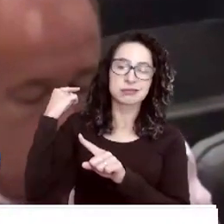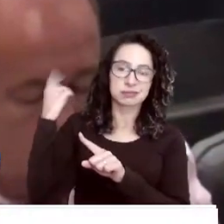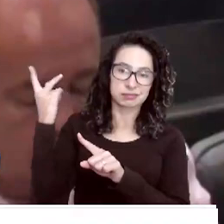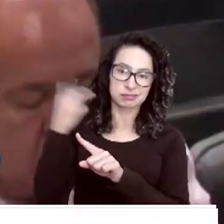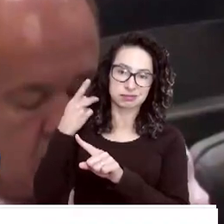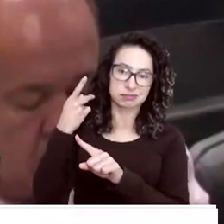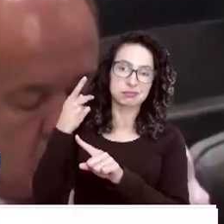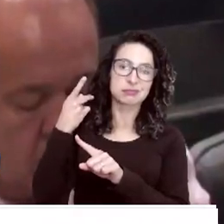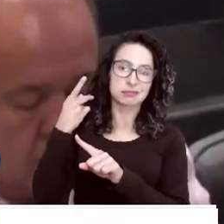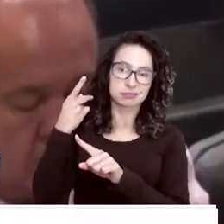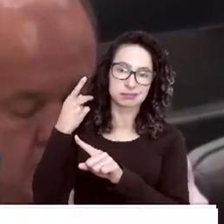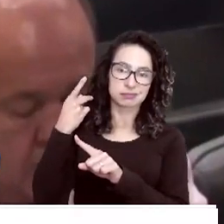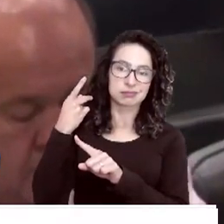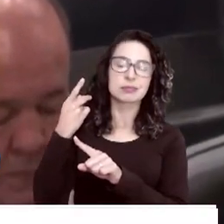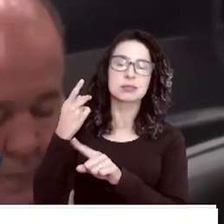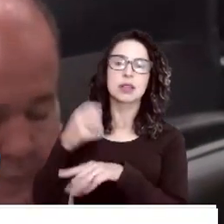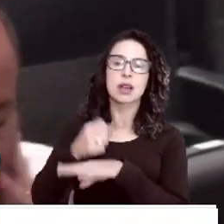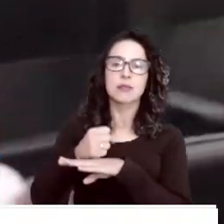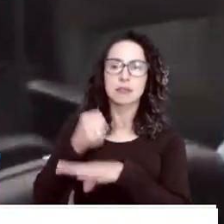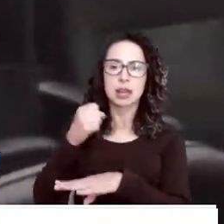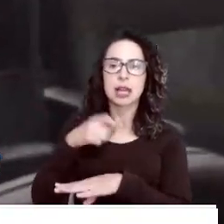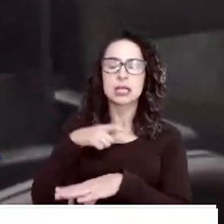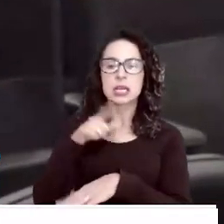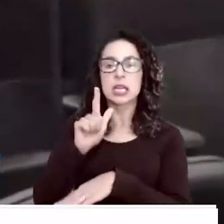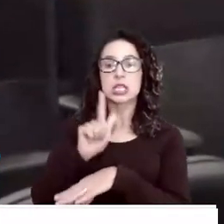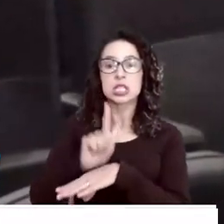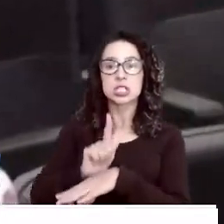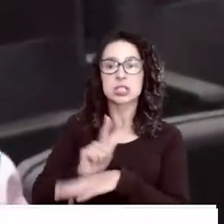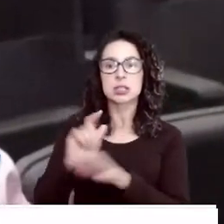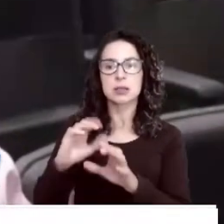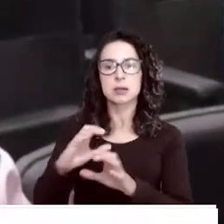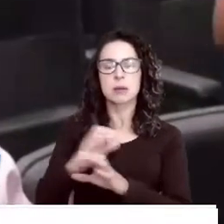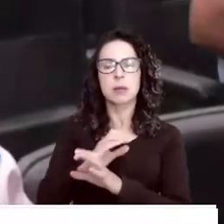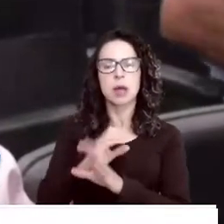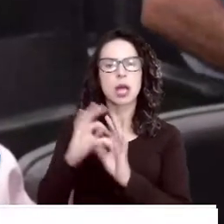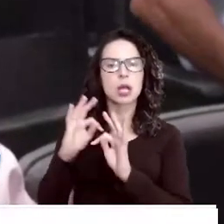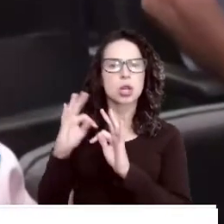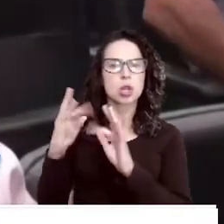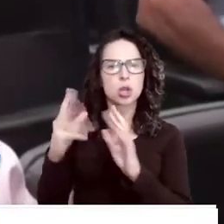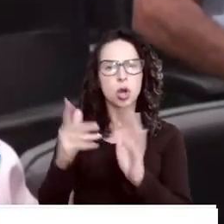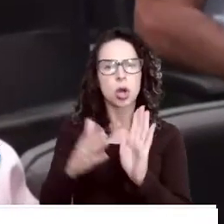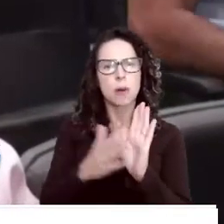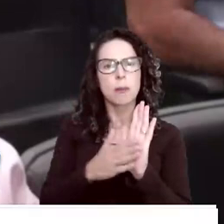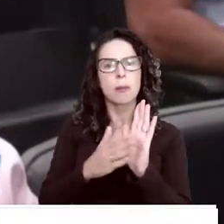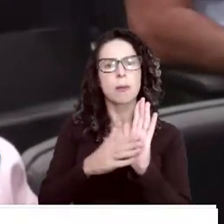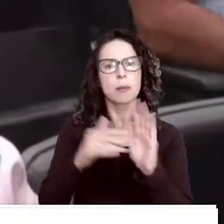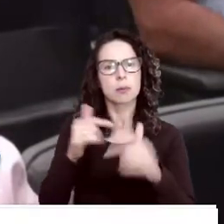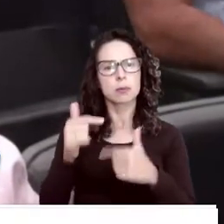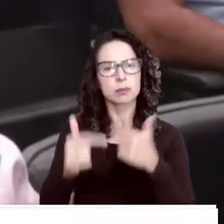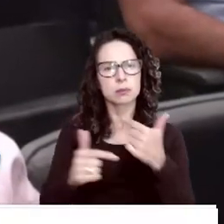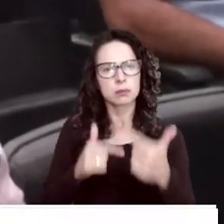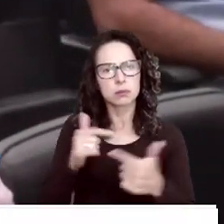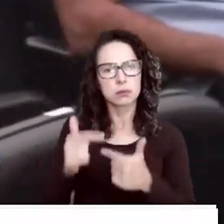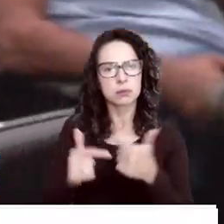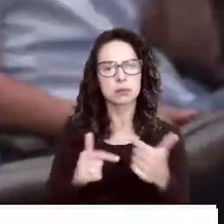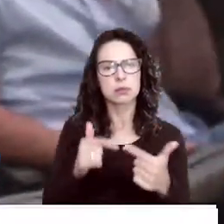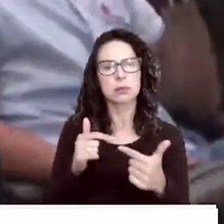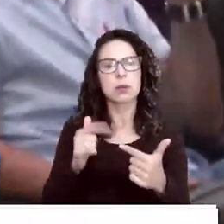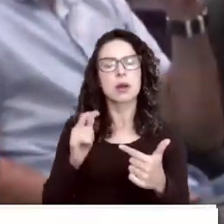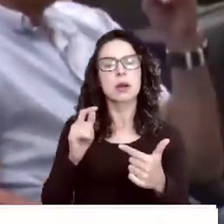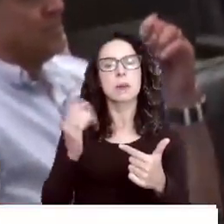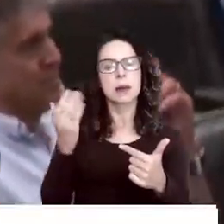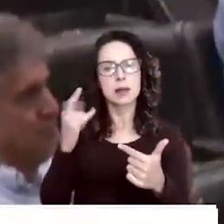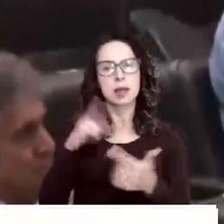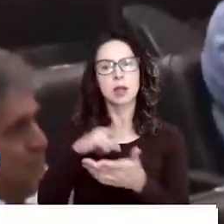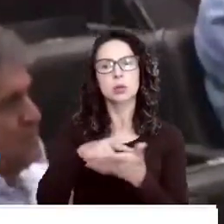Franca tinha a gestão plena. Todos os prestadores de serviços eram